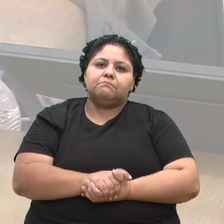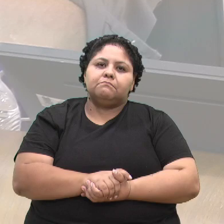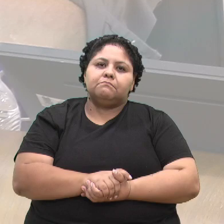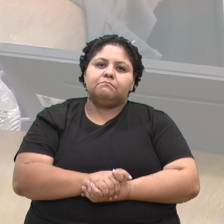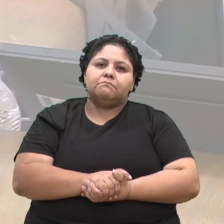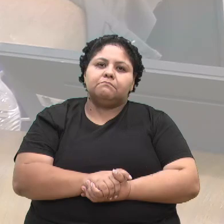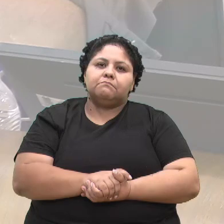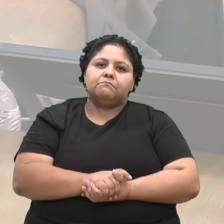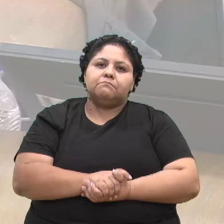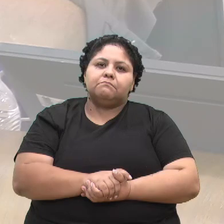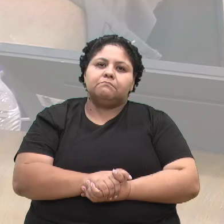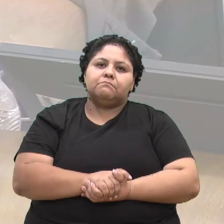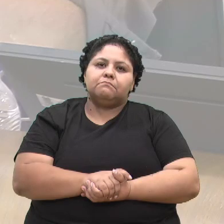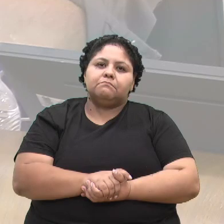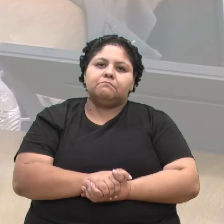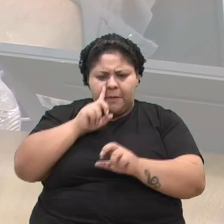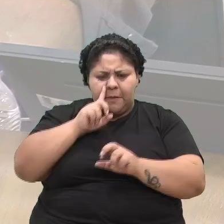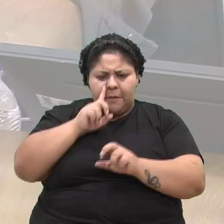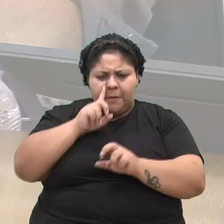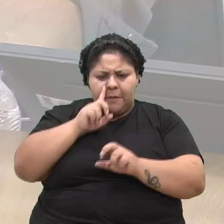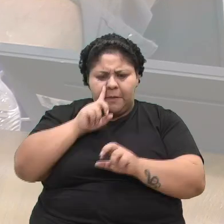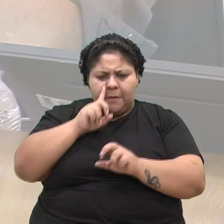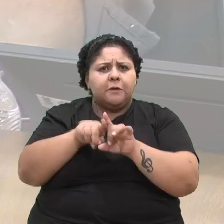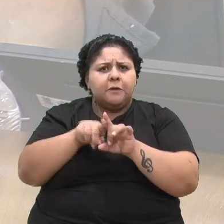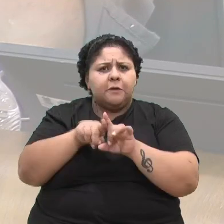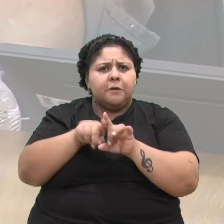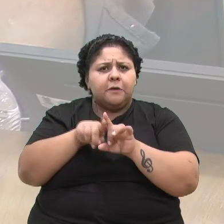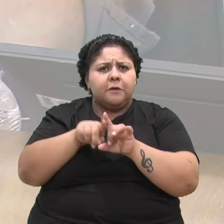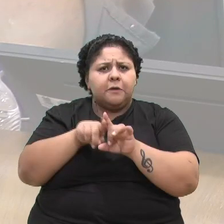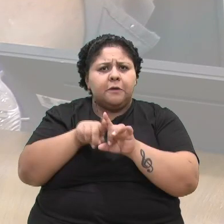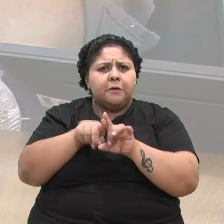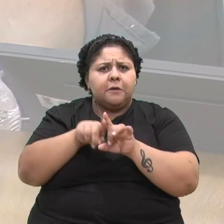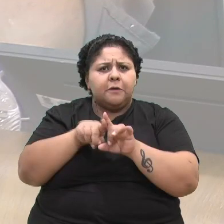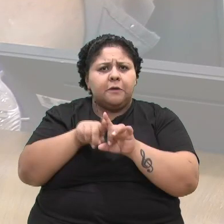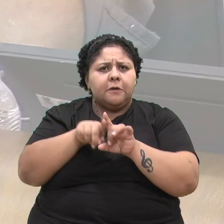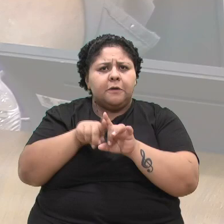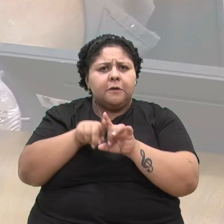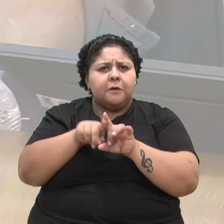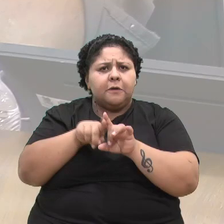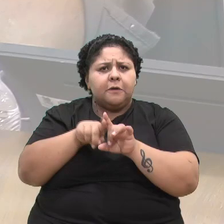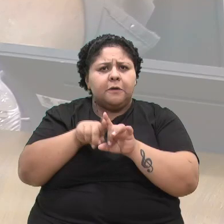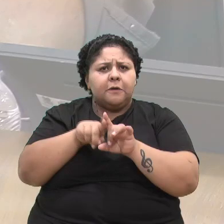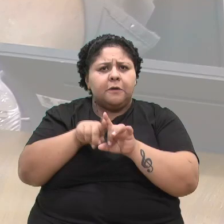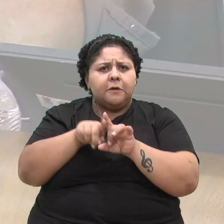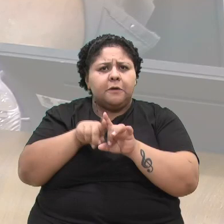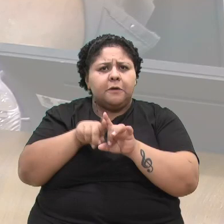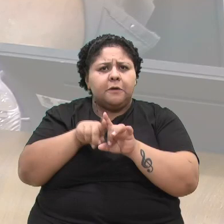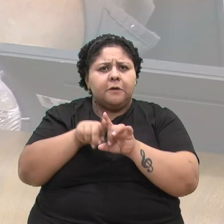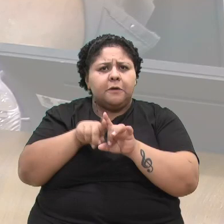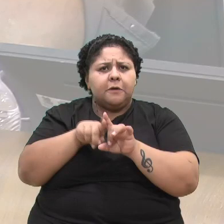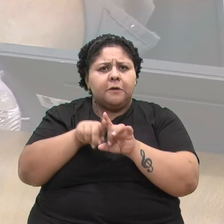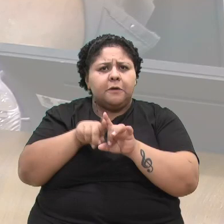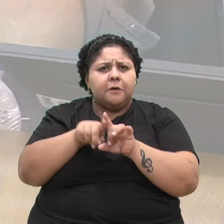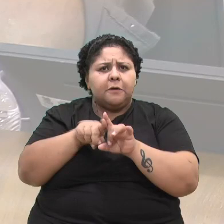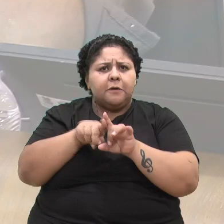Exatamente. Então eu sempre fiz essa defesa da importância de nós termos o controle da água e do lixo como